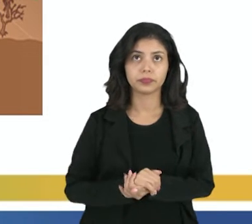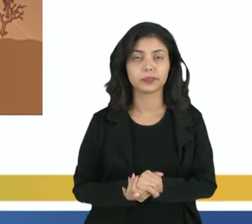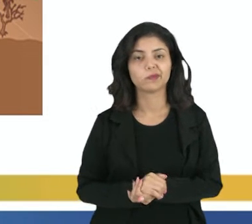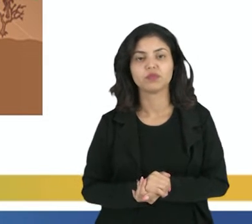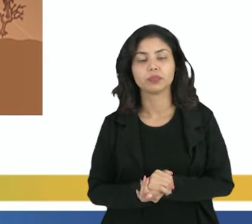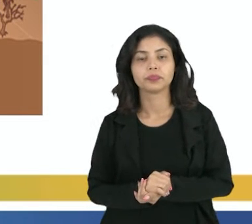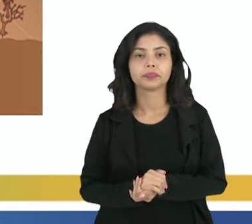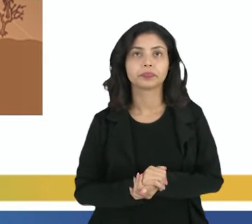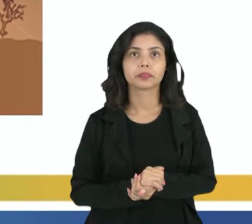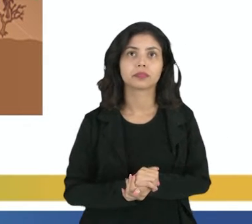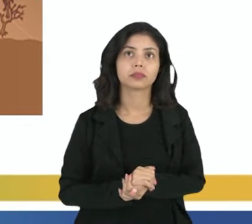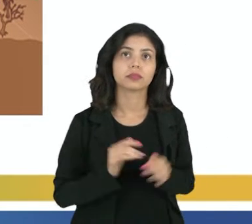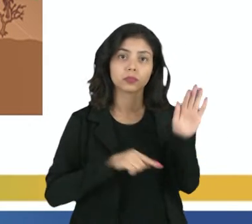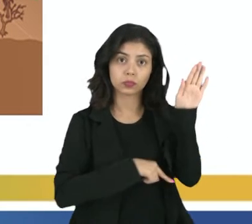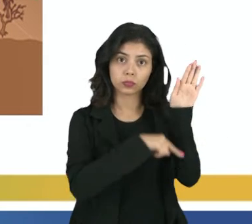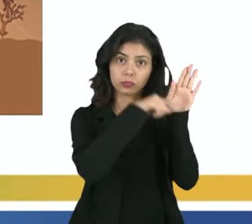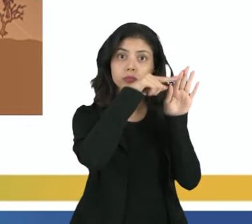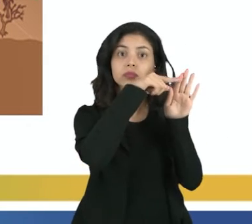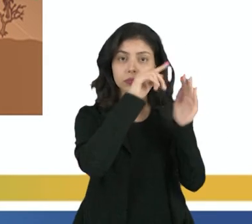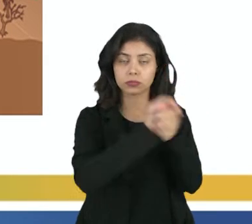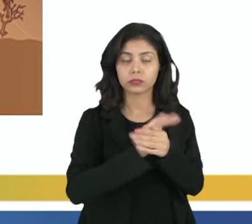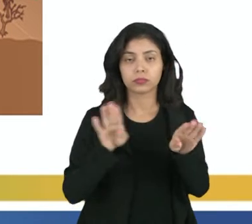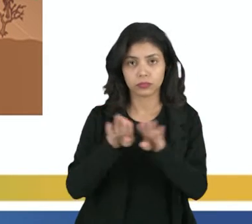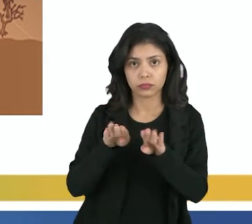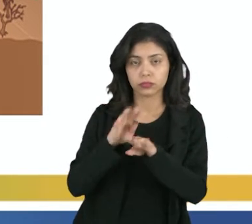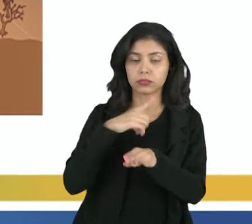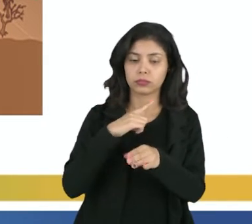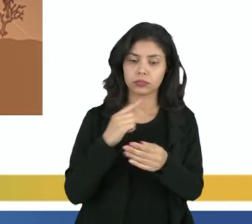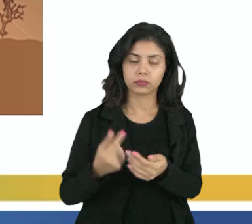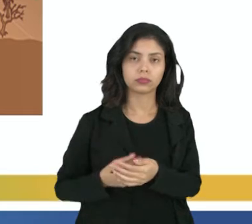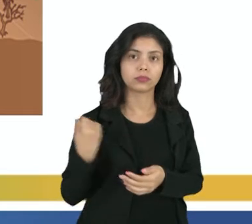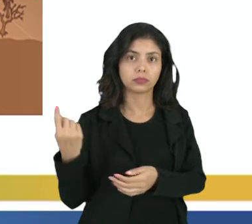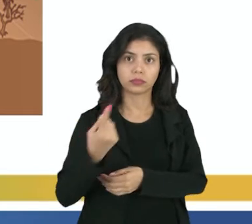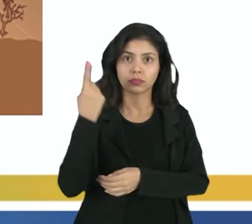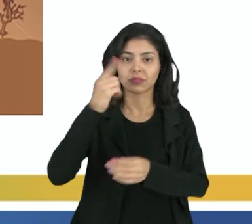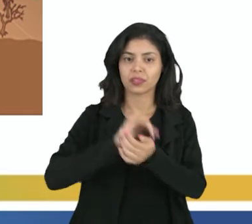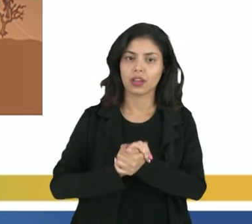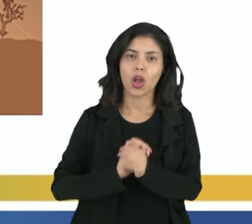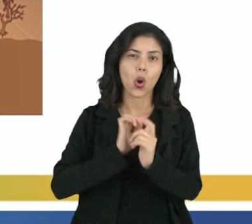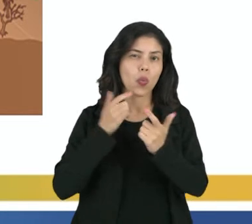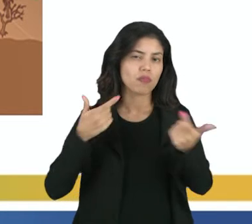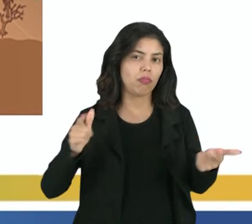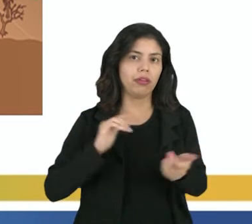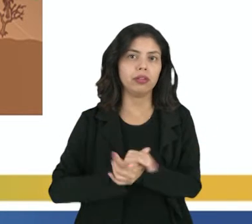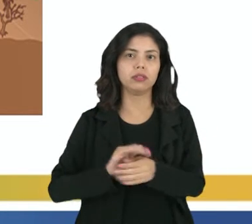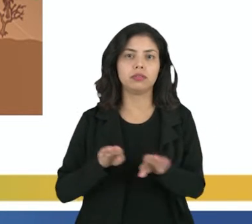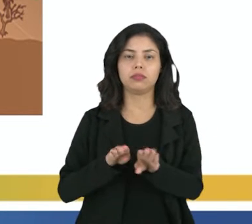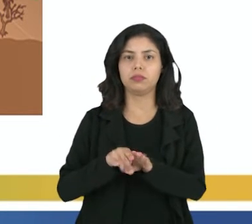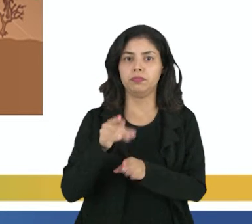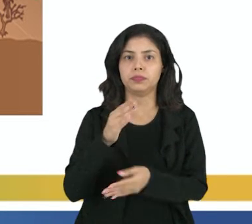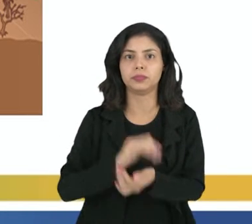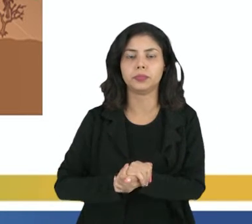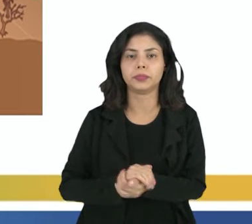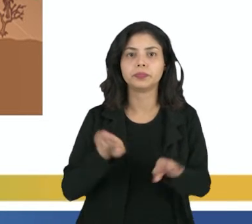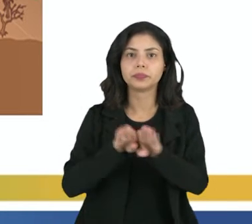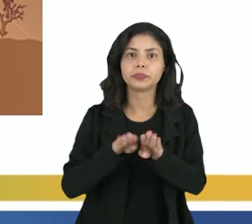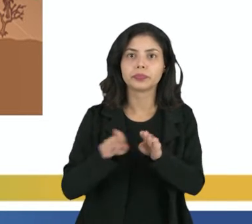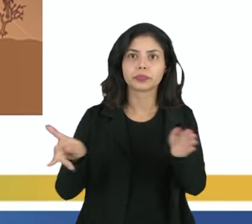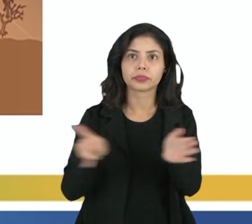o grau da acidez nessa chuva aumenta e aí Traz prejuízos ambientais